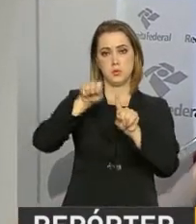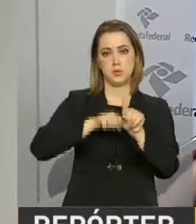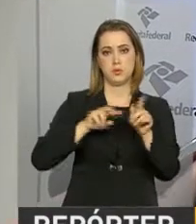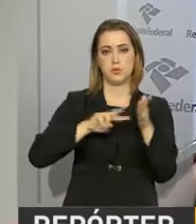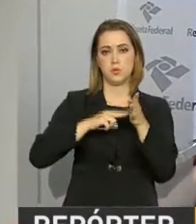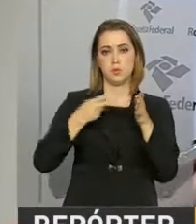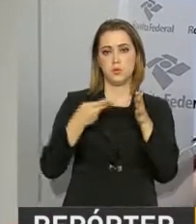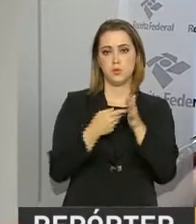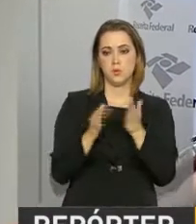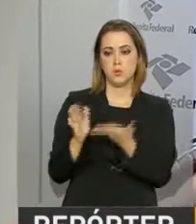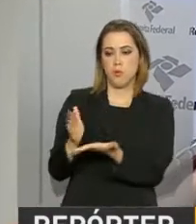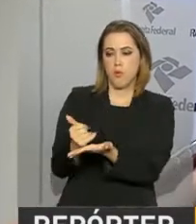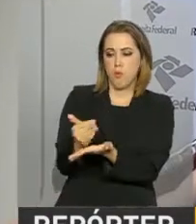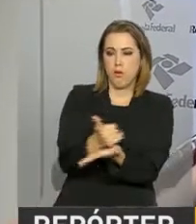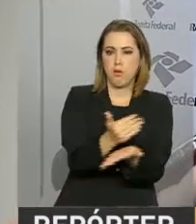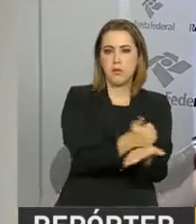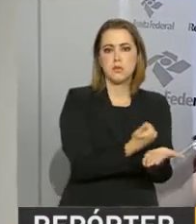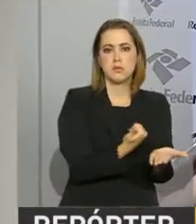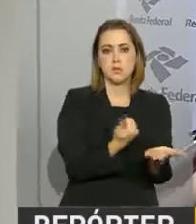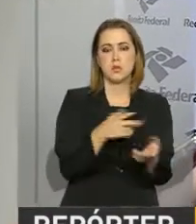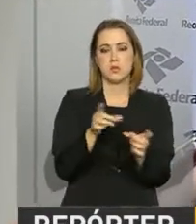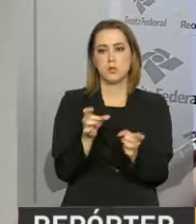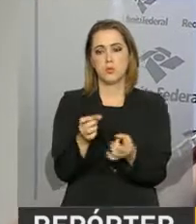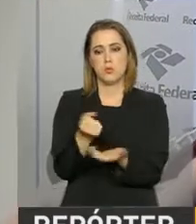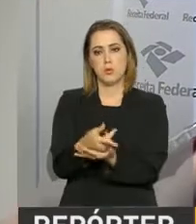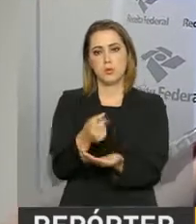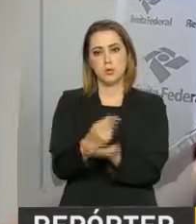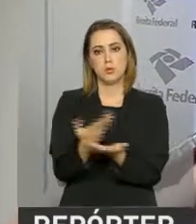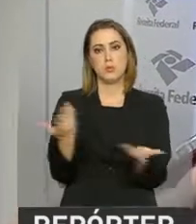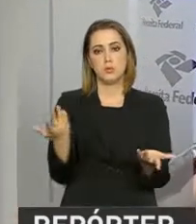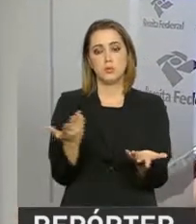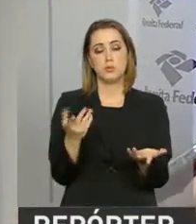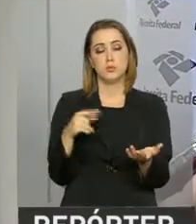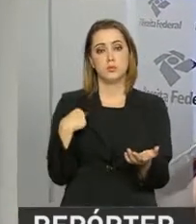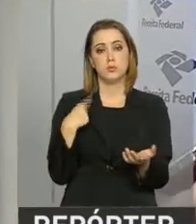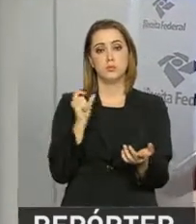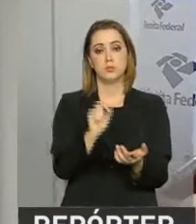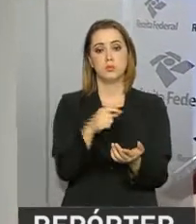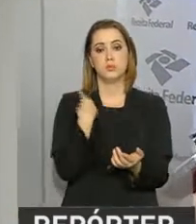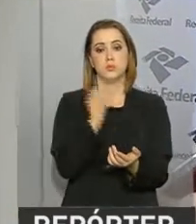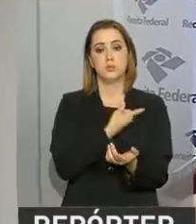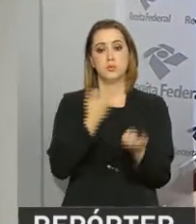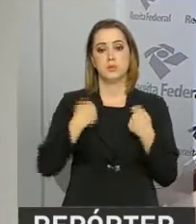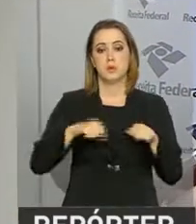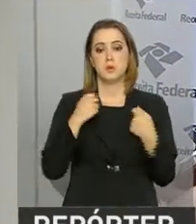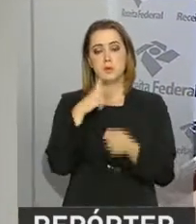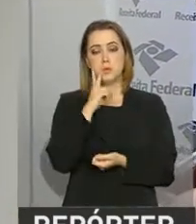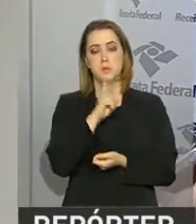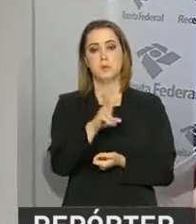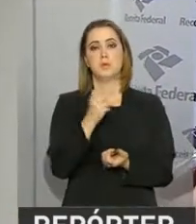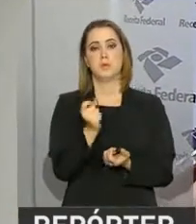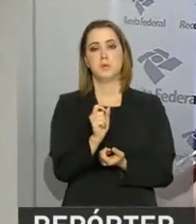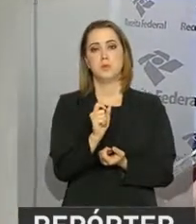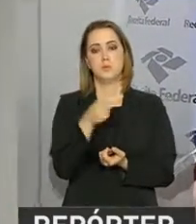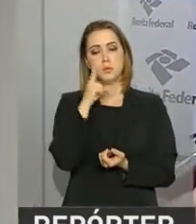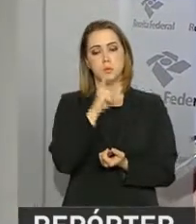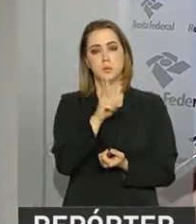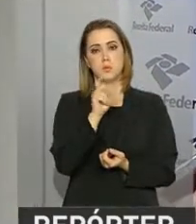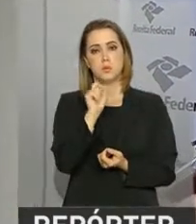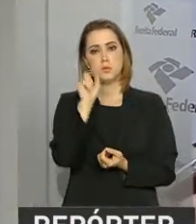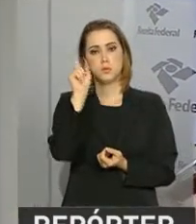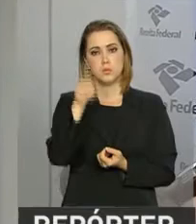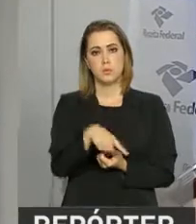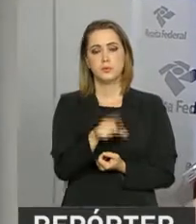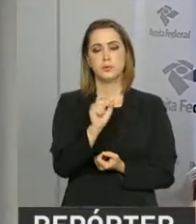do aquecimento do consumo decorrente das compras de final de ano a questão que a gente precisa ser analisada é personalizada